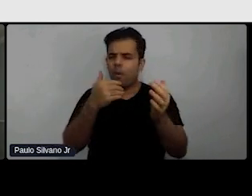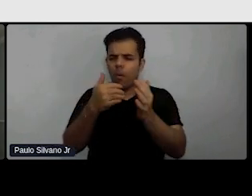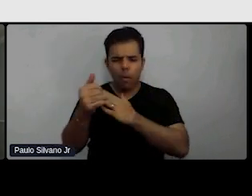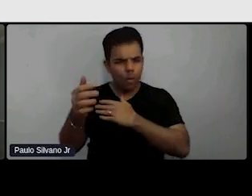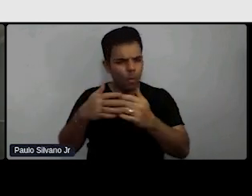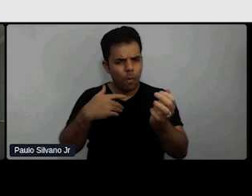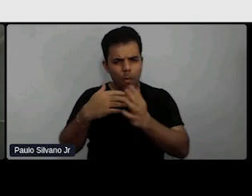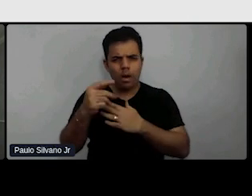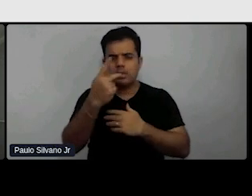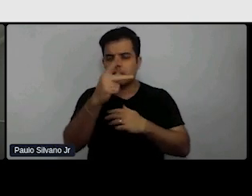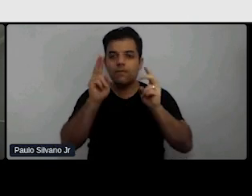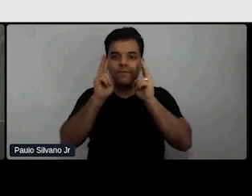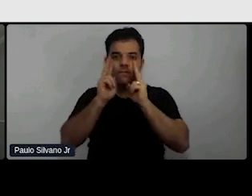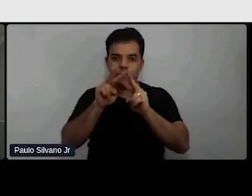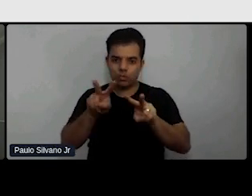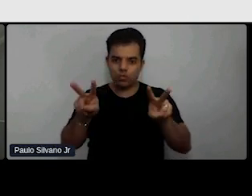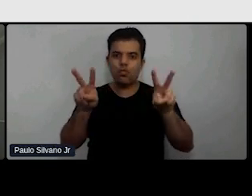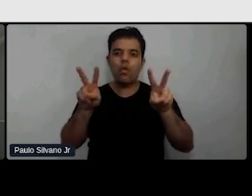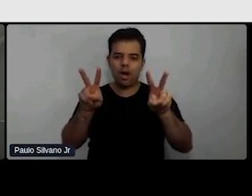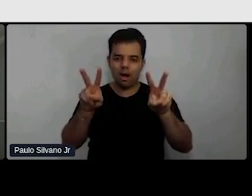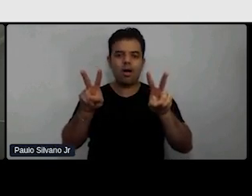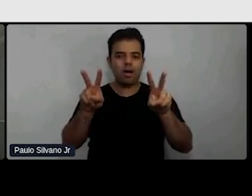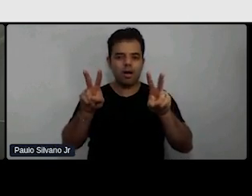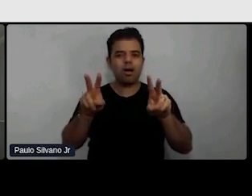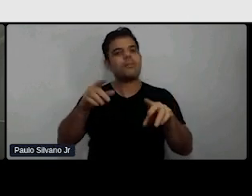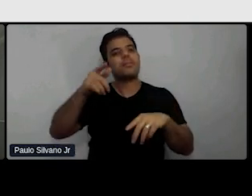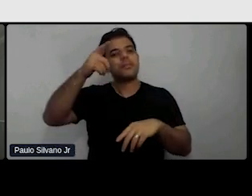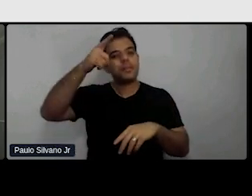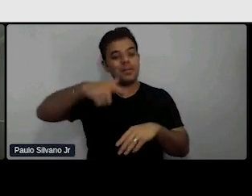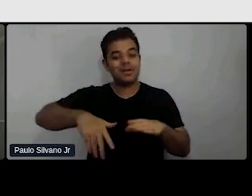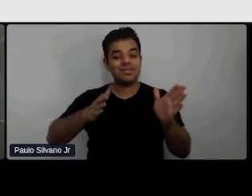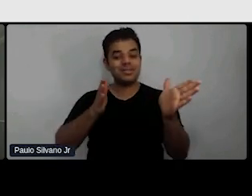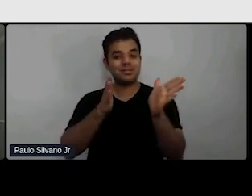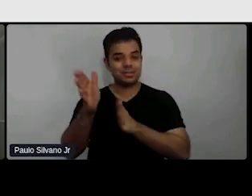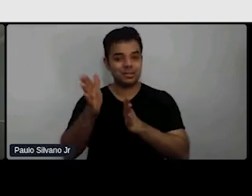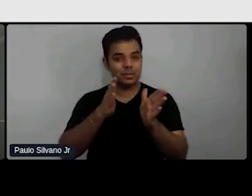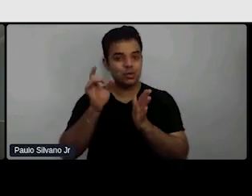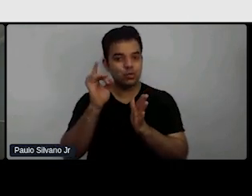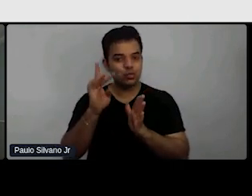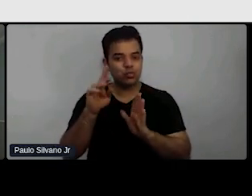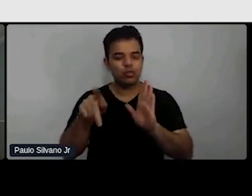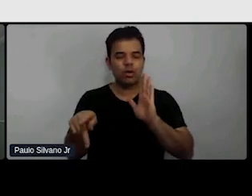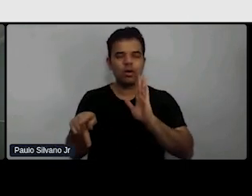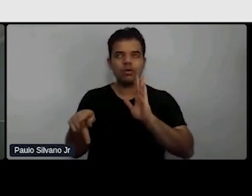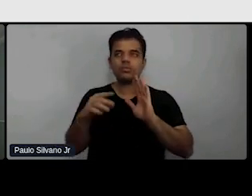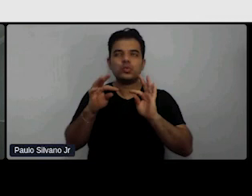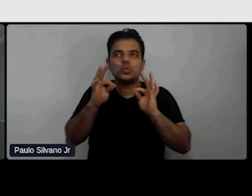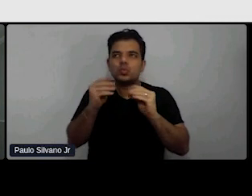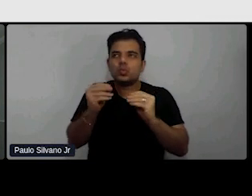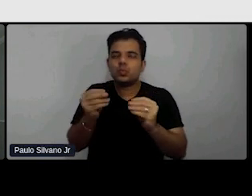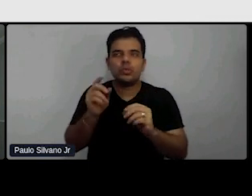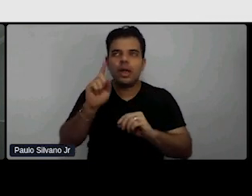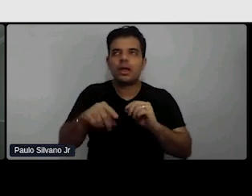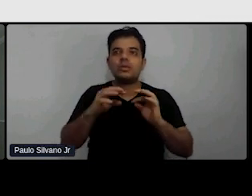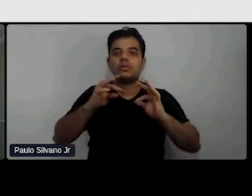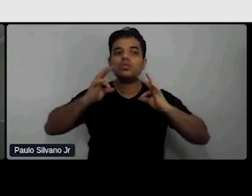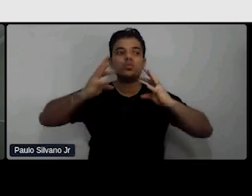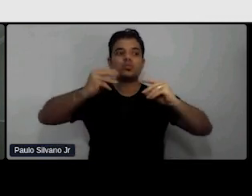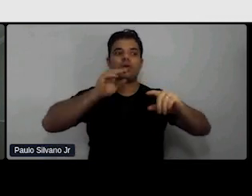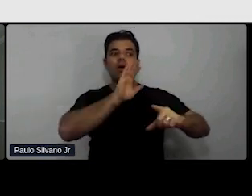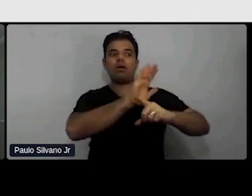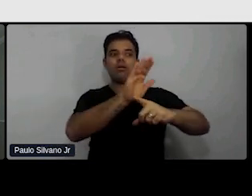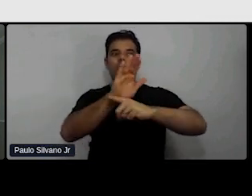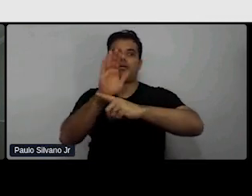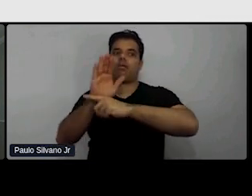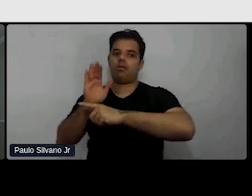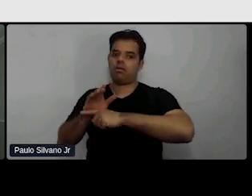capacidade visual. E acessibilidade não é projetar para as exceções, né? É projetar melhor para todo mundo.